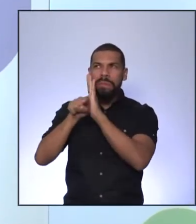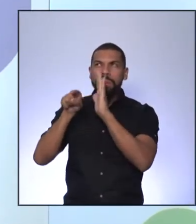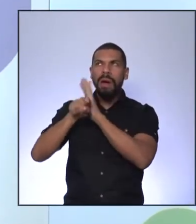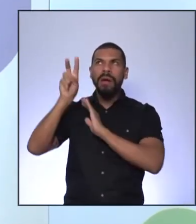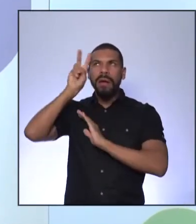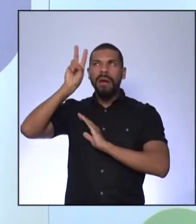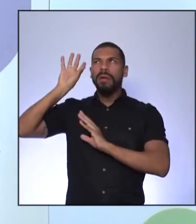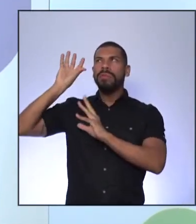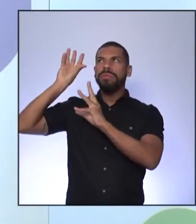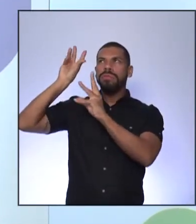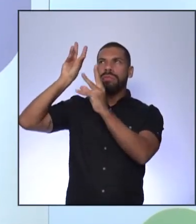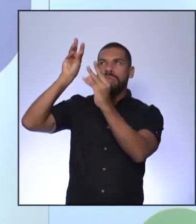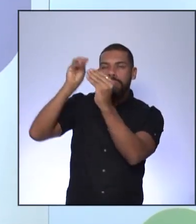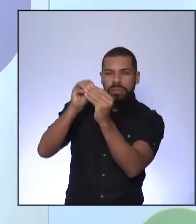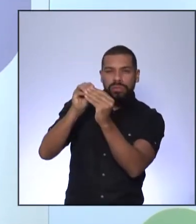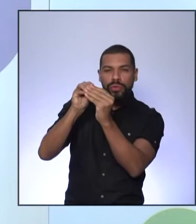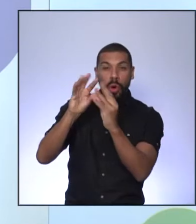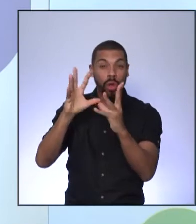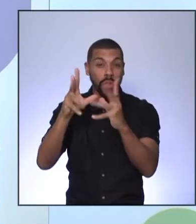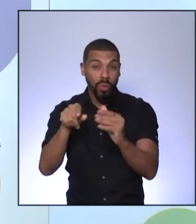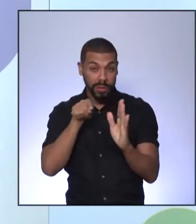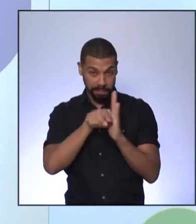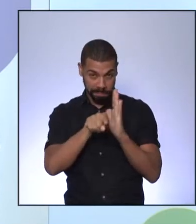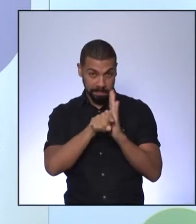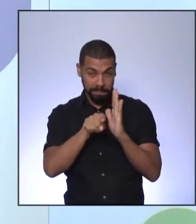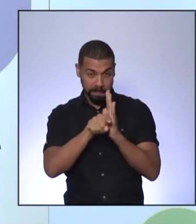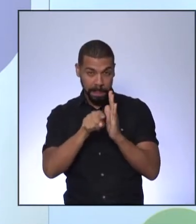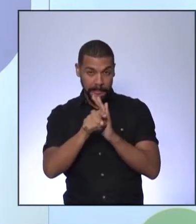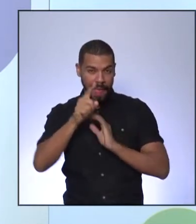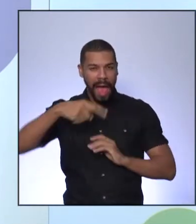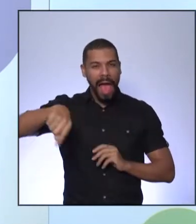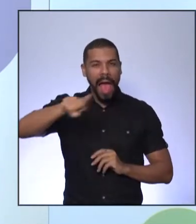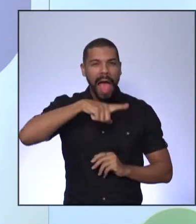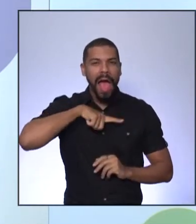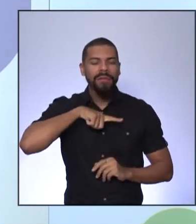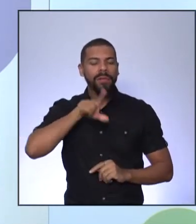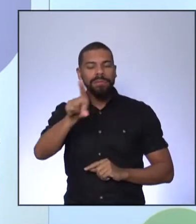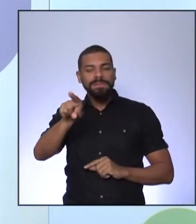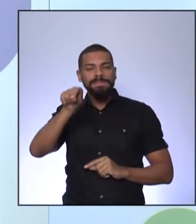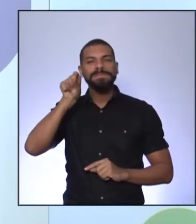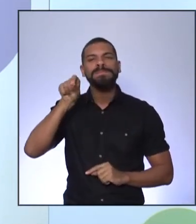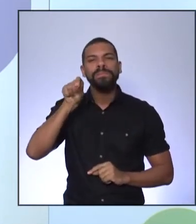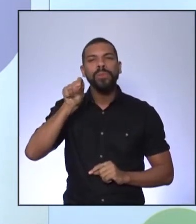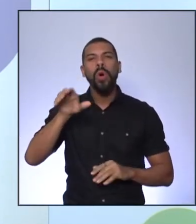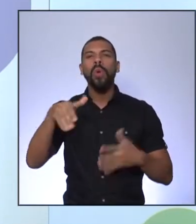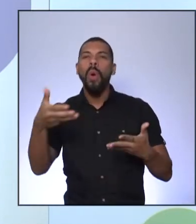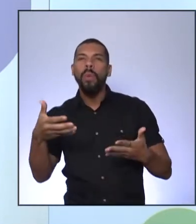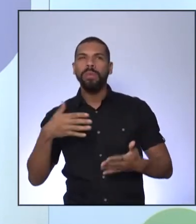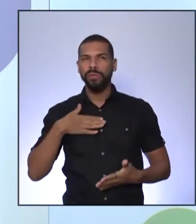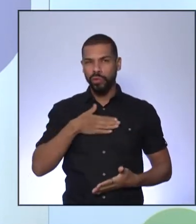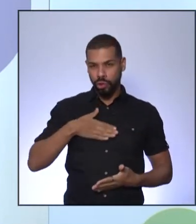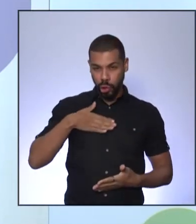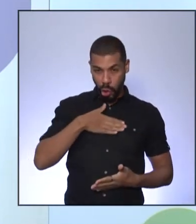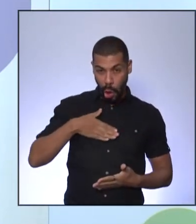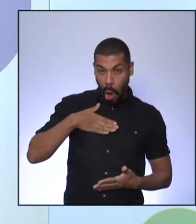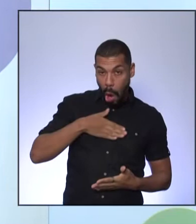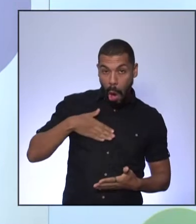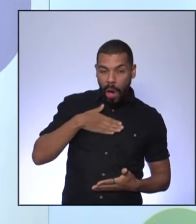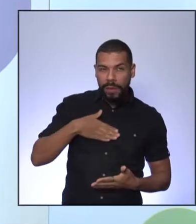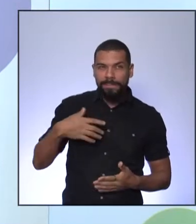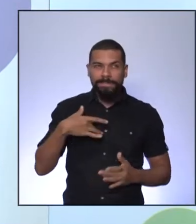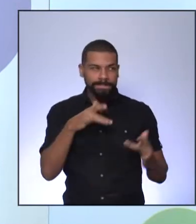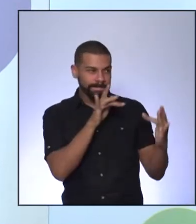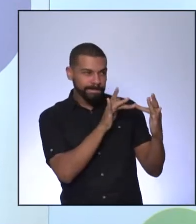vocês têm a partir dessas perguntinhas. E aí vocês vão definir se vocês gostam mais, vocês têm